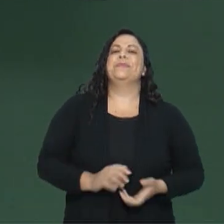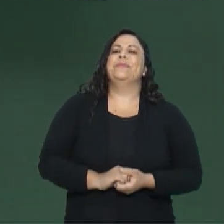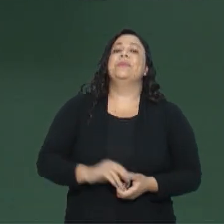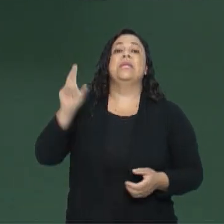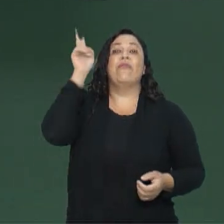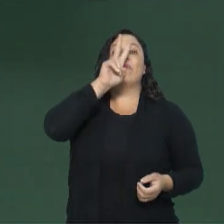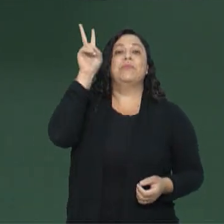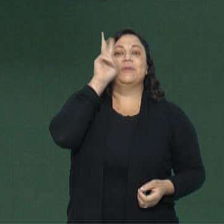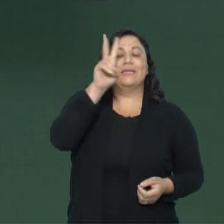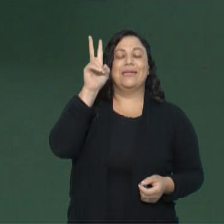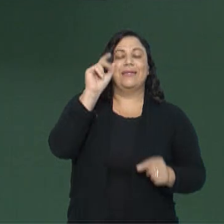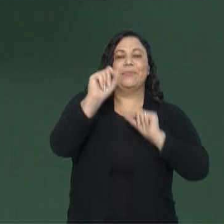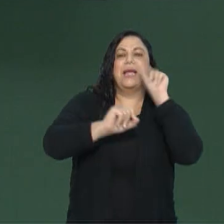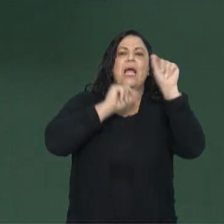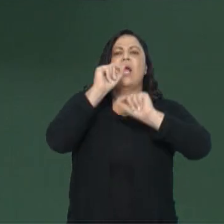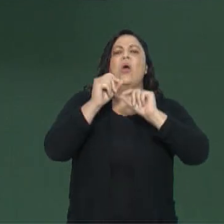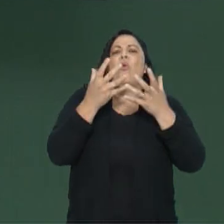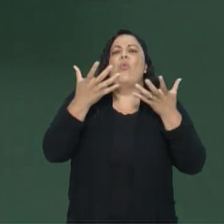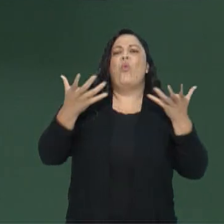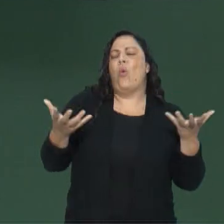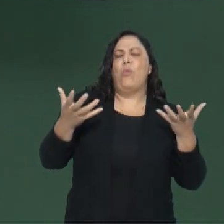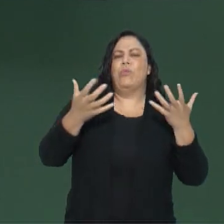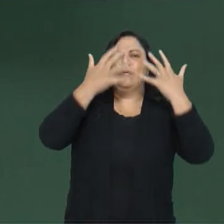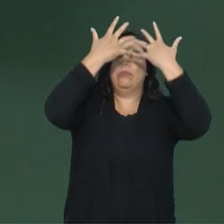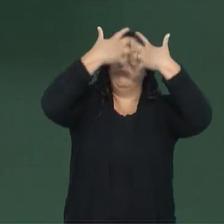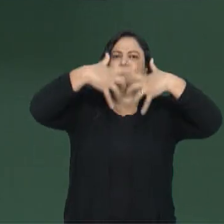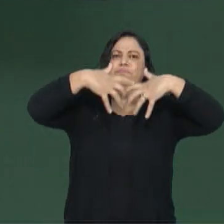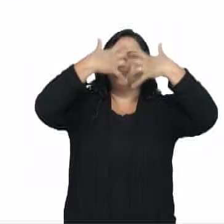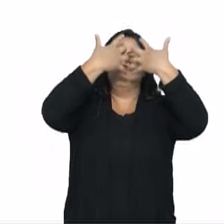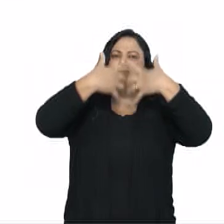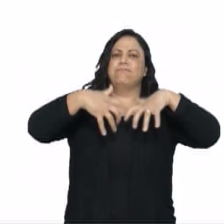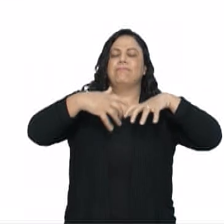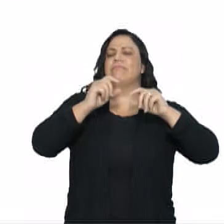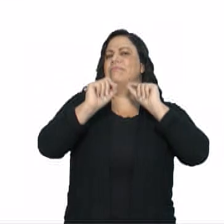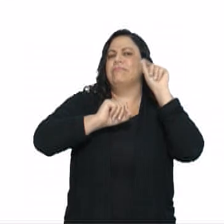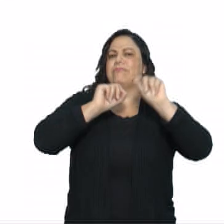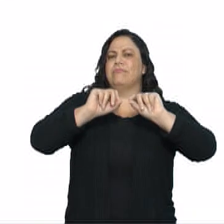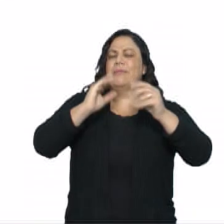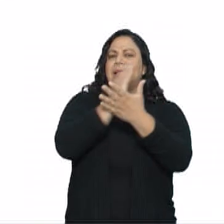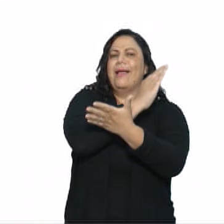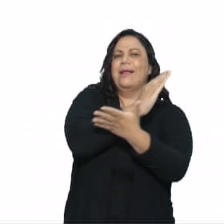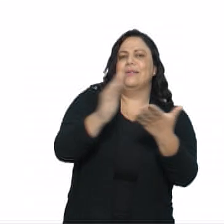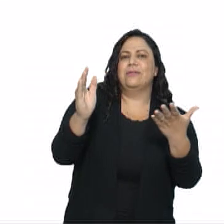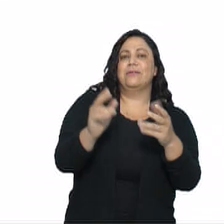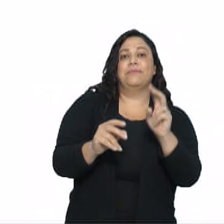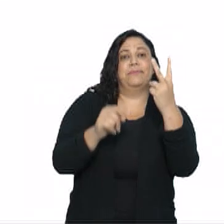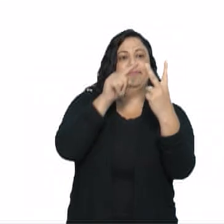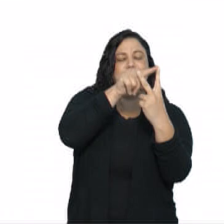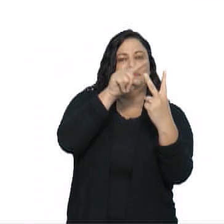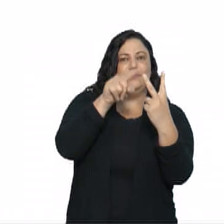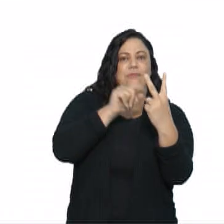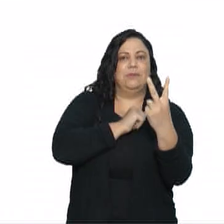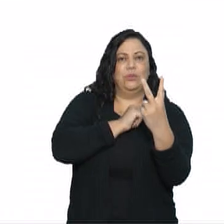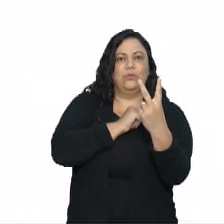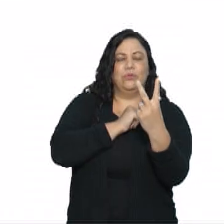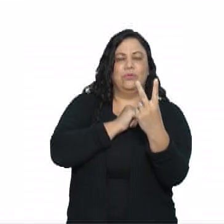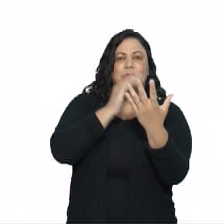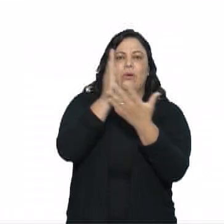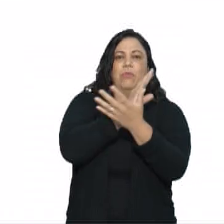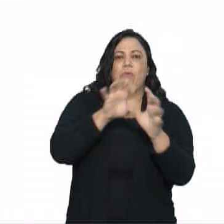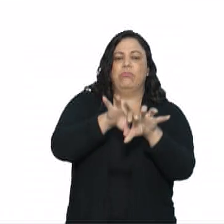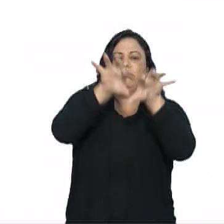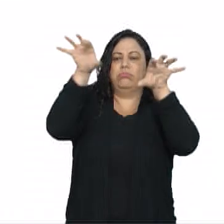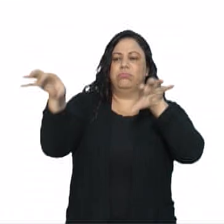relembrar como que o nosso sistema é dividido? Então o sistema nervoso é dividido em duas partes. O